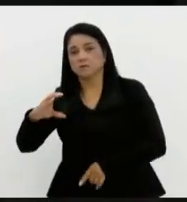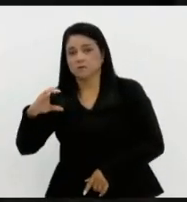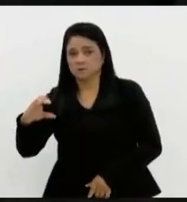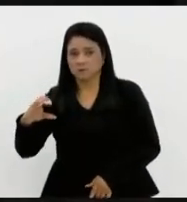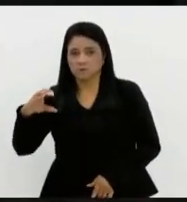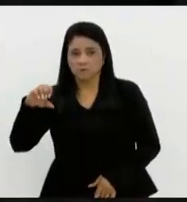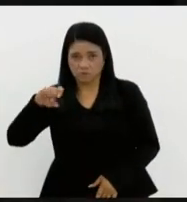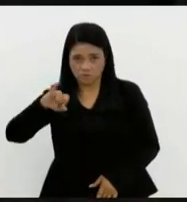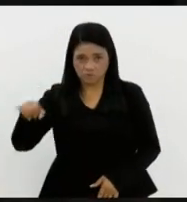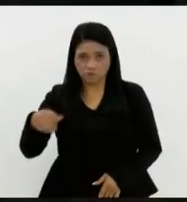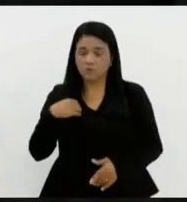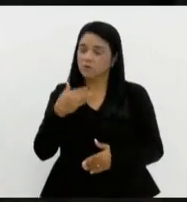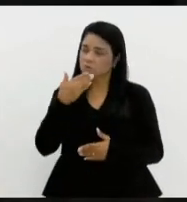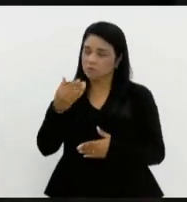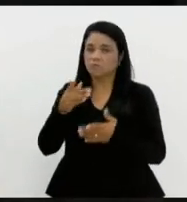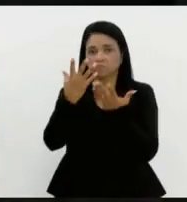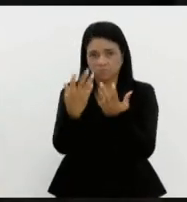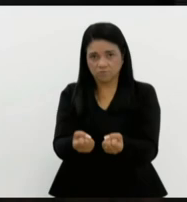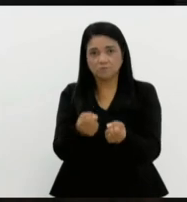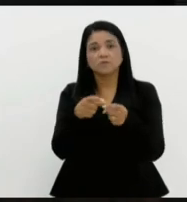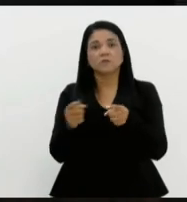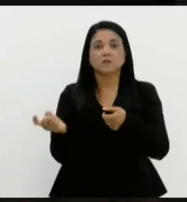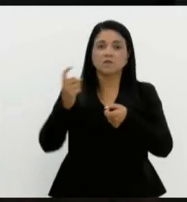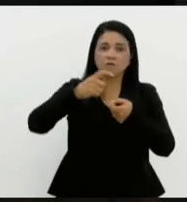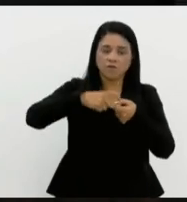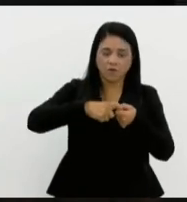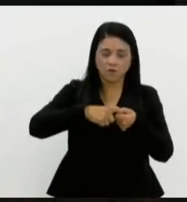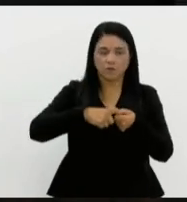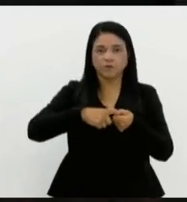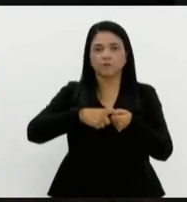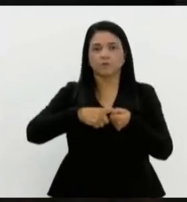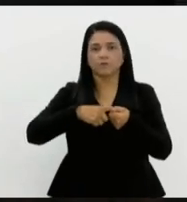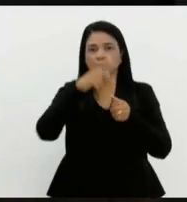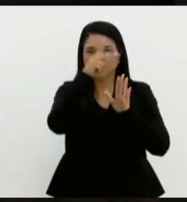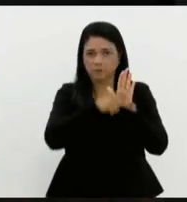Presidência defere o pedido de Vossa Excelência, então, e retorna